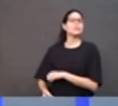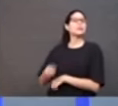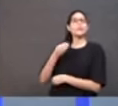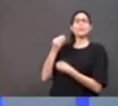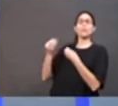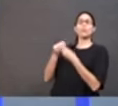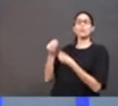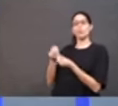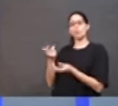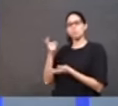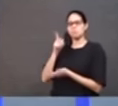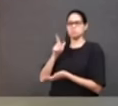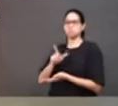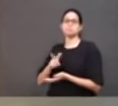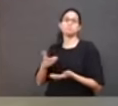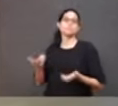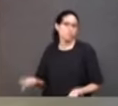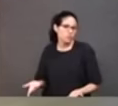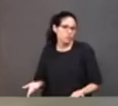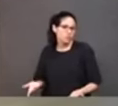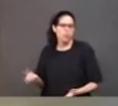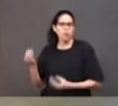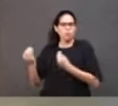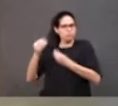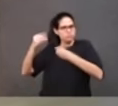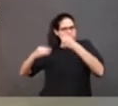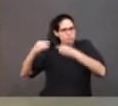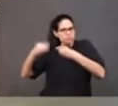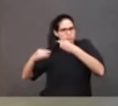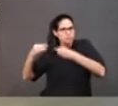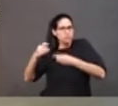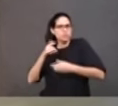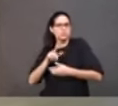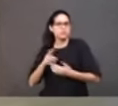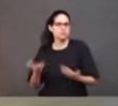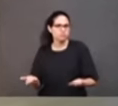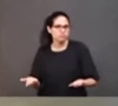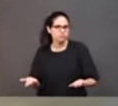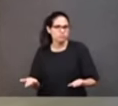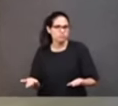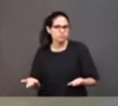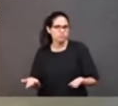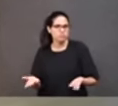isso? Como é que essa política será implementada?